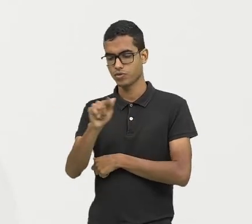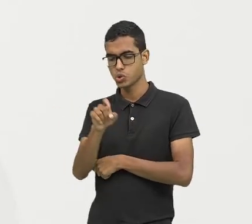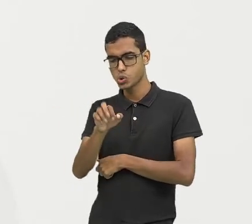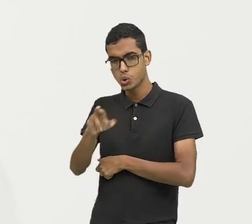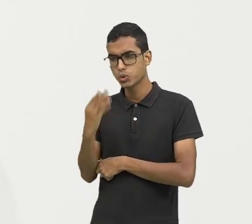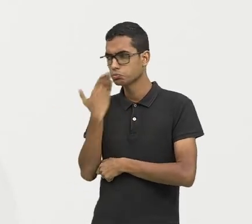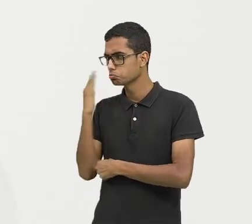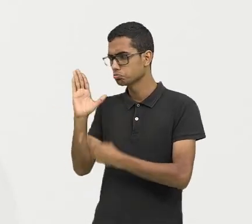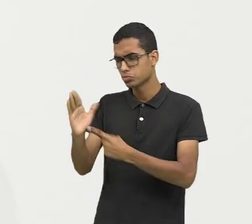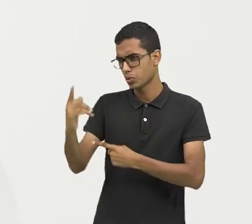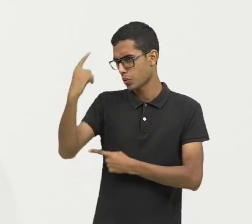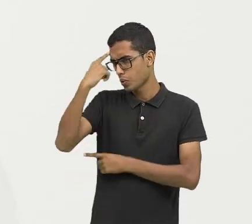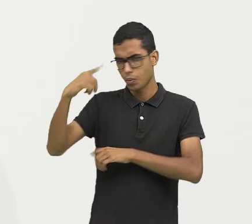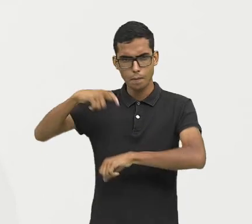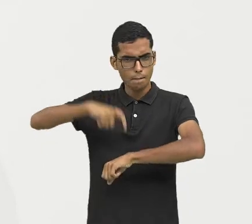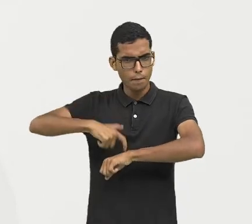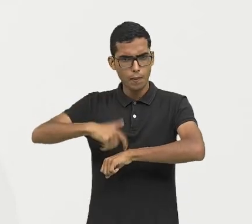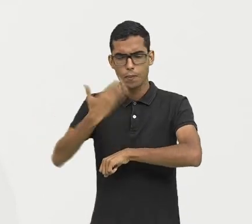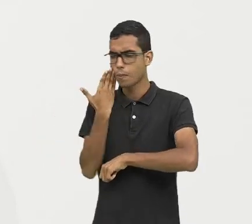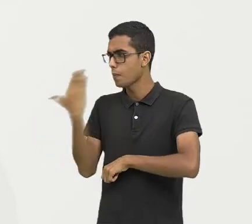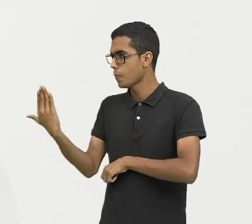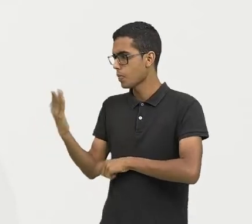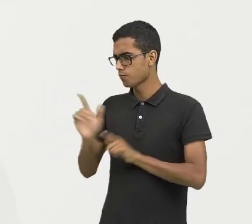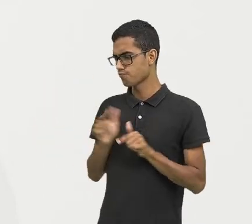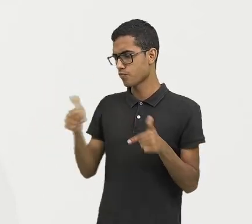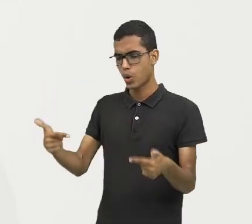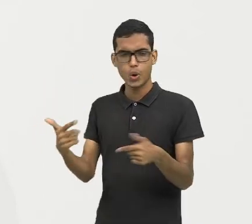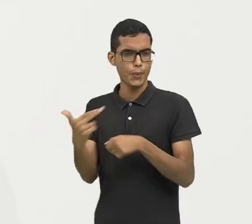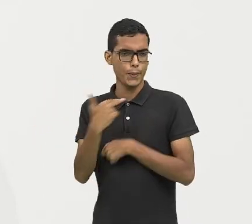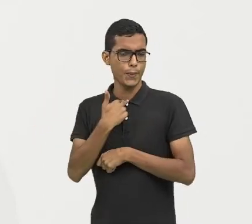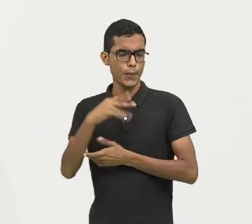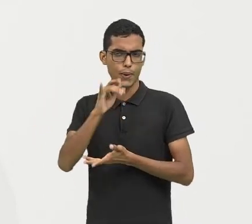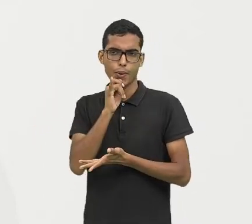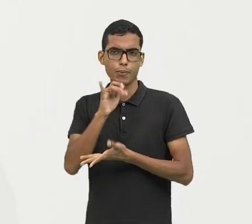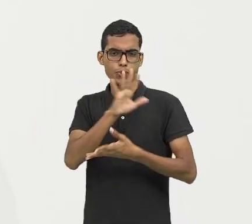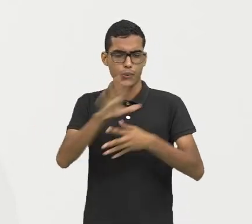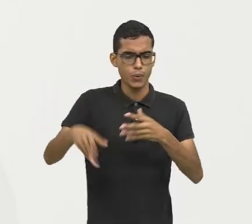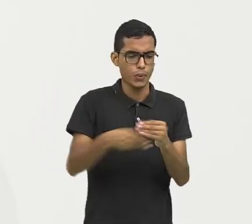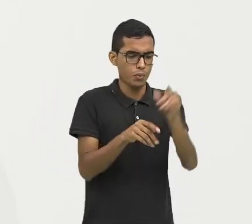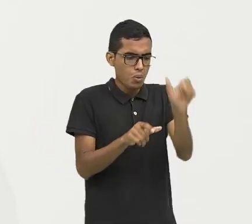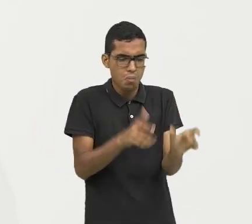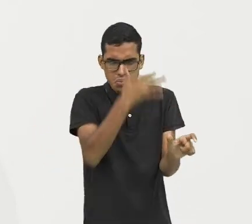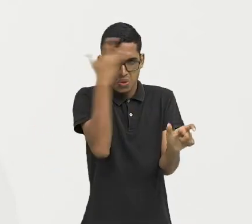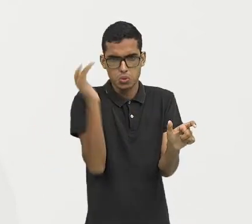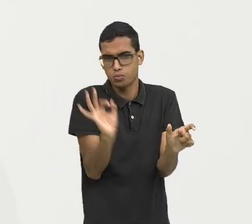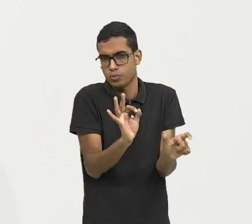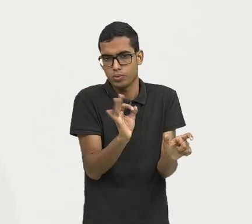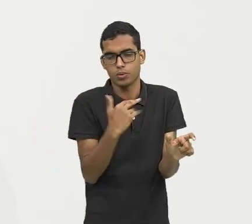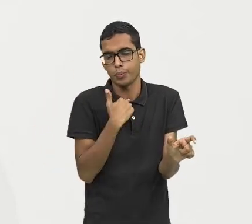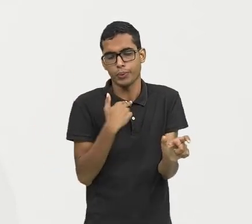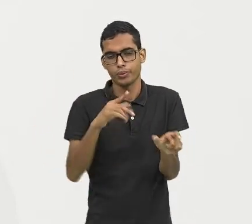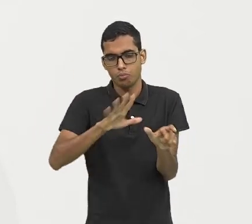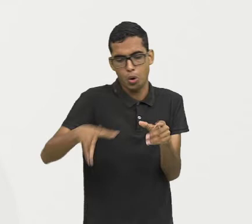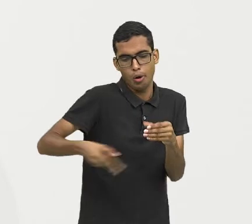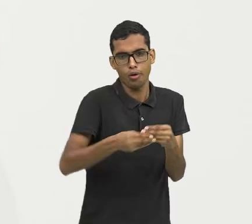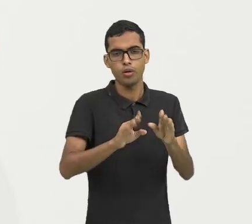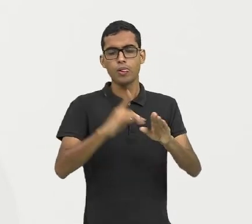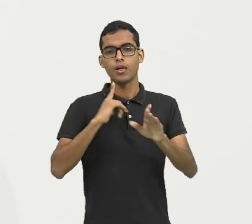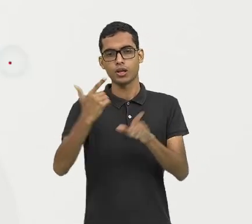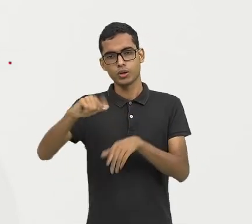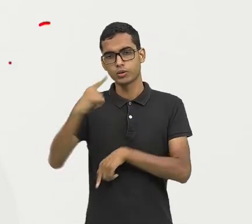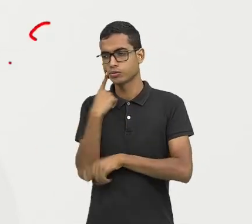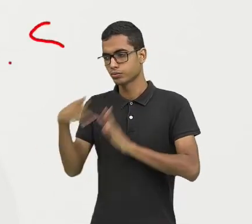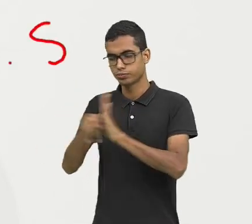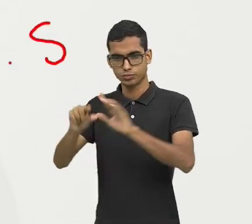para a gente essa ideia de tempo, a ação dele não pode ser atribuída a ninguém. Então nós vamos ter mais uma vez aqui